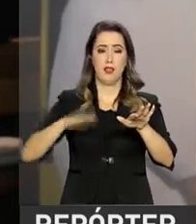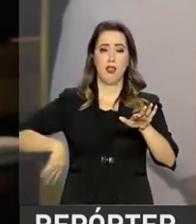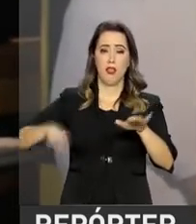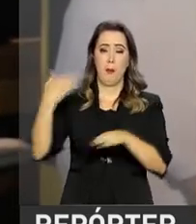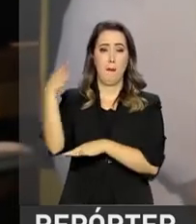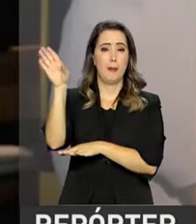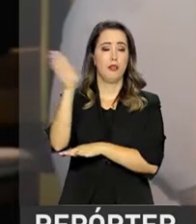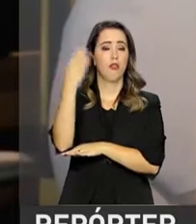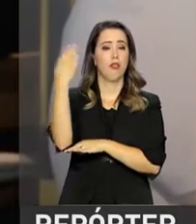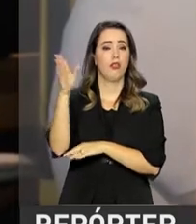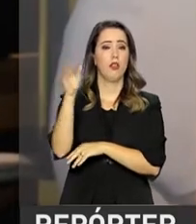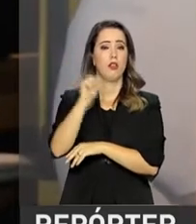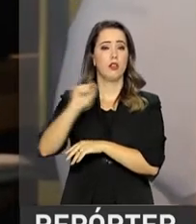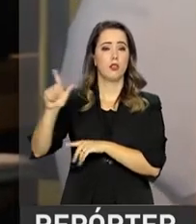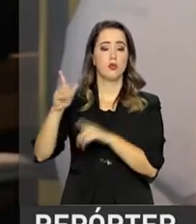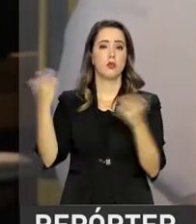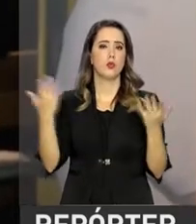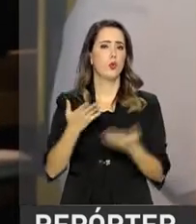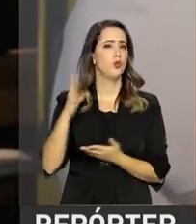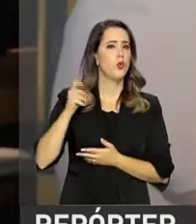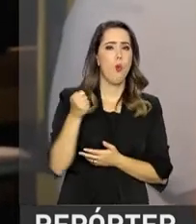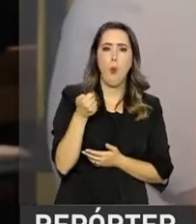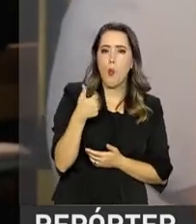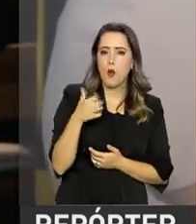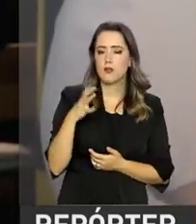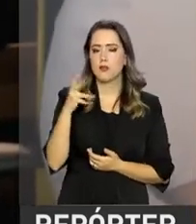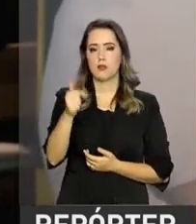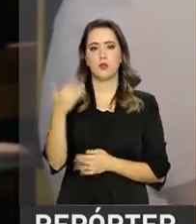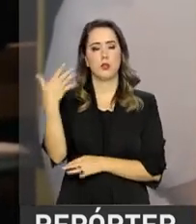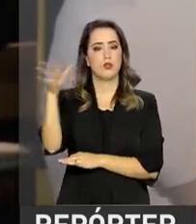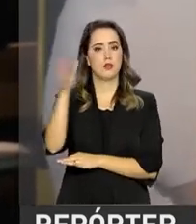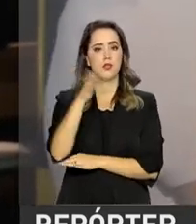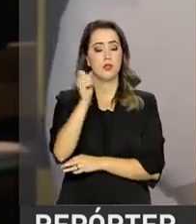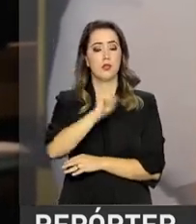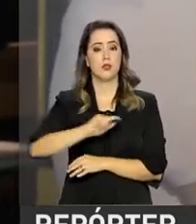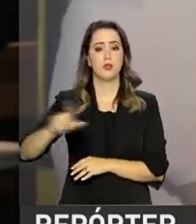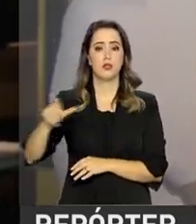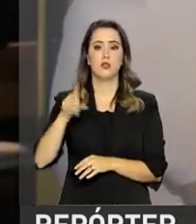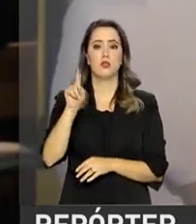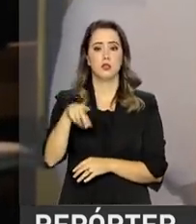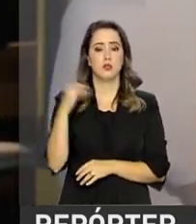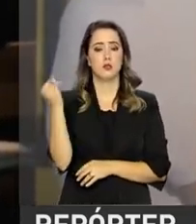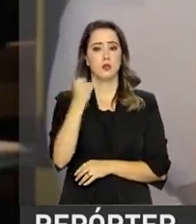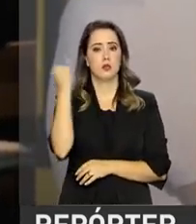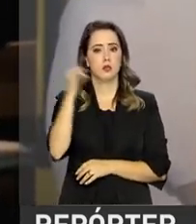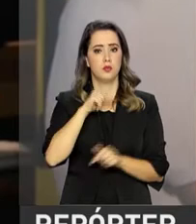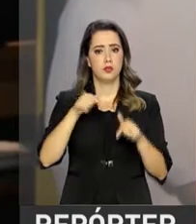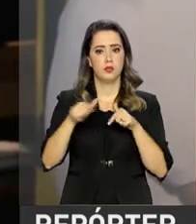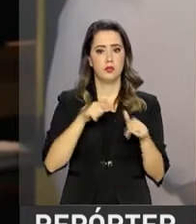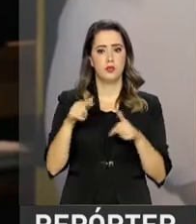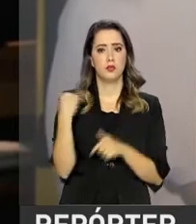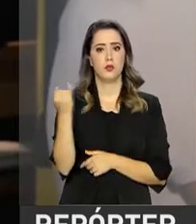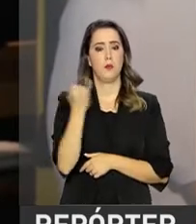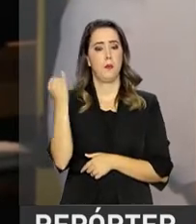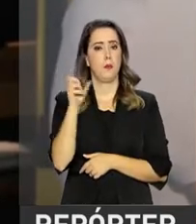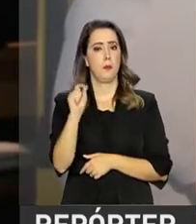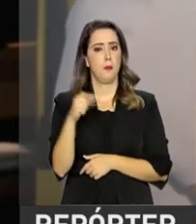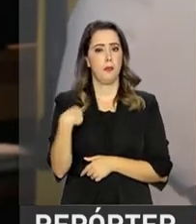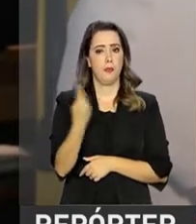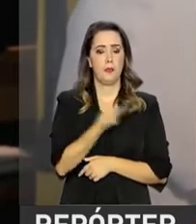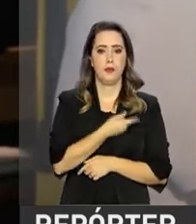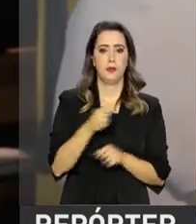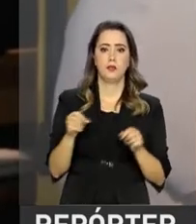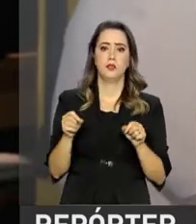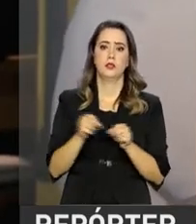seja quase todas existem bandeiras azuis o que significa que de fato do trabalho fizemos um trabalho muito importante e fizemos